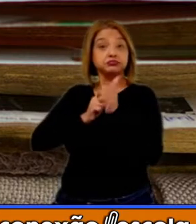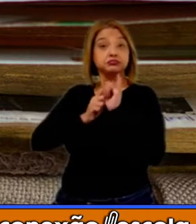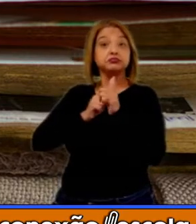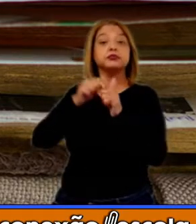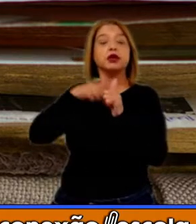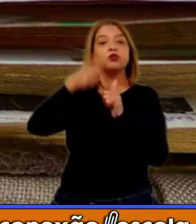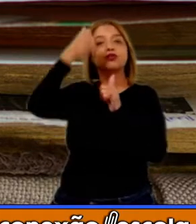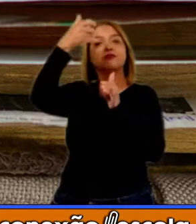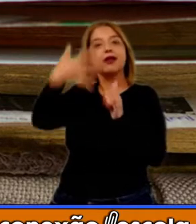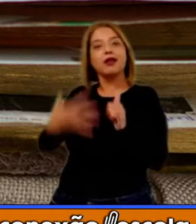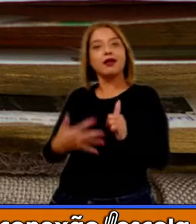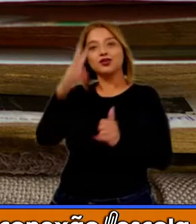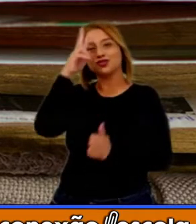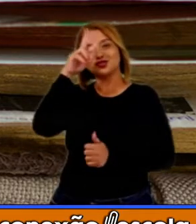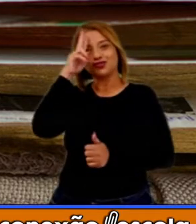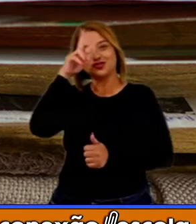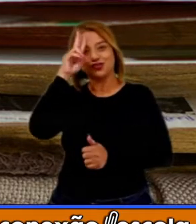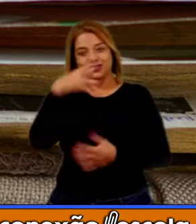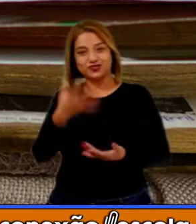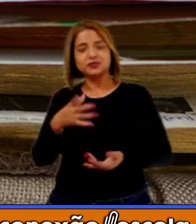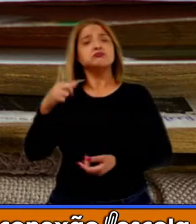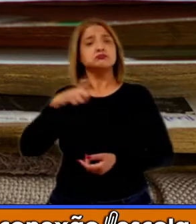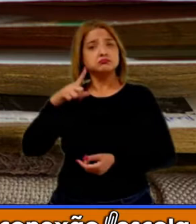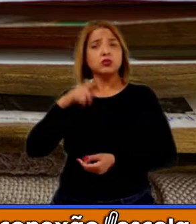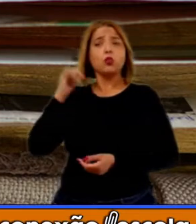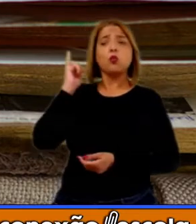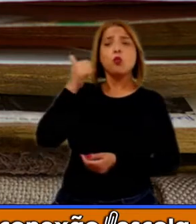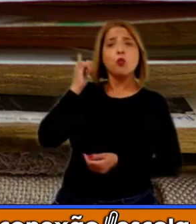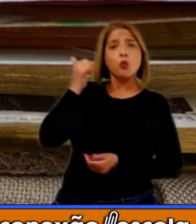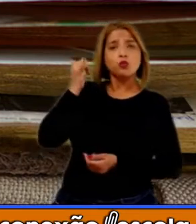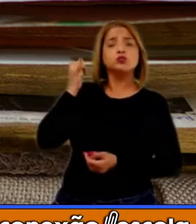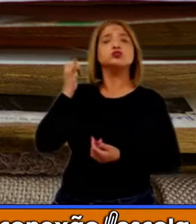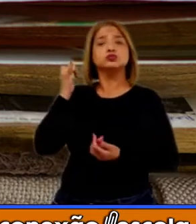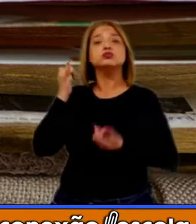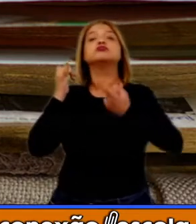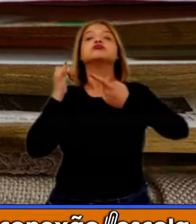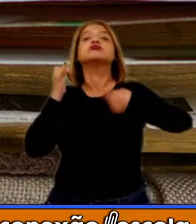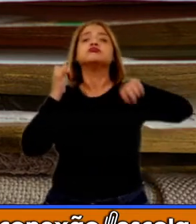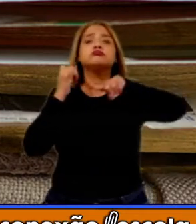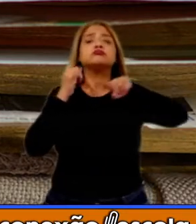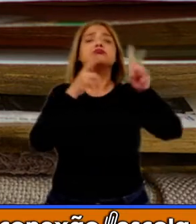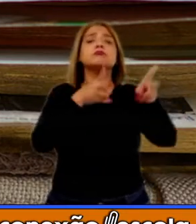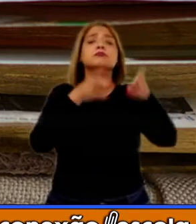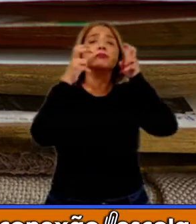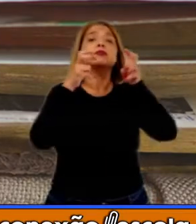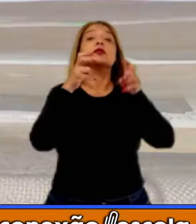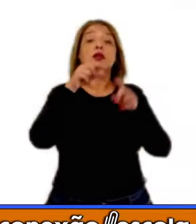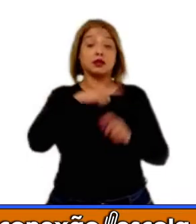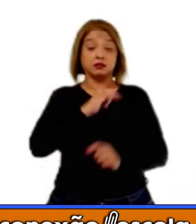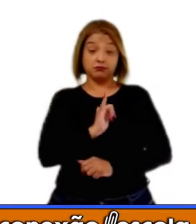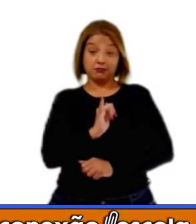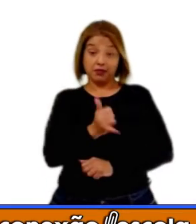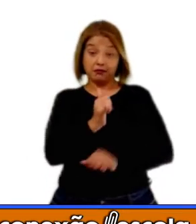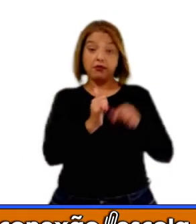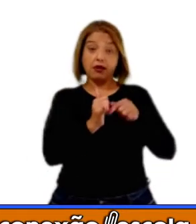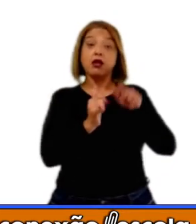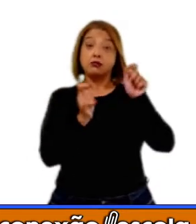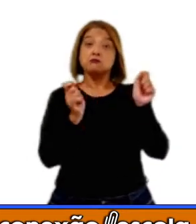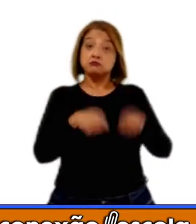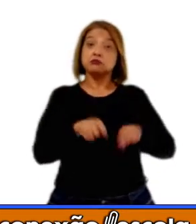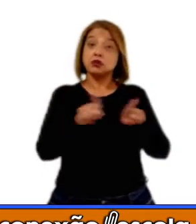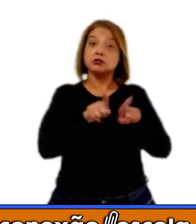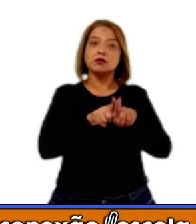a história. Em alguns contos, nós podemos até ver que o narrador pode ser um